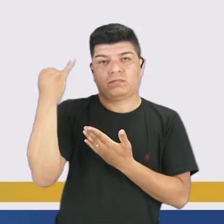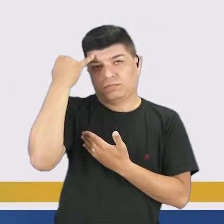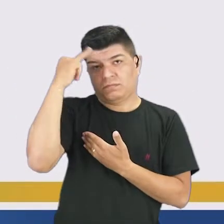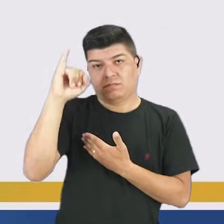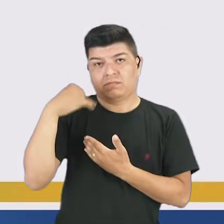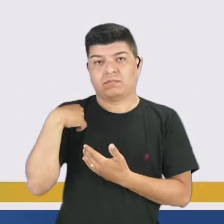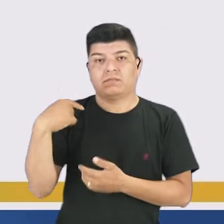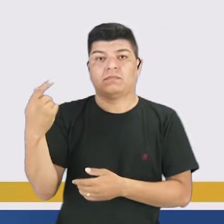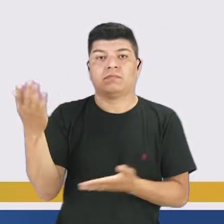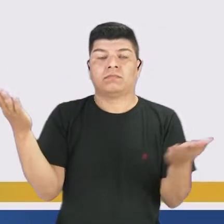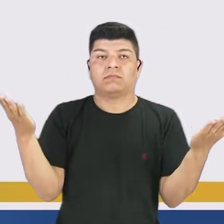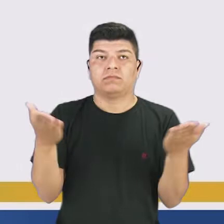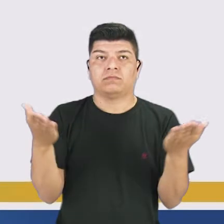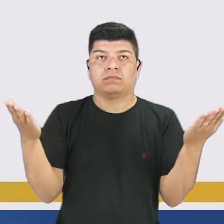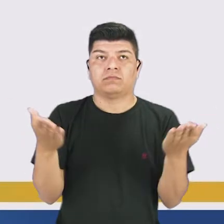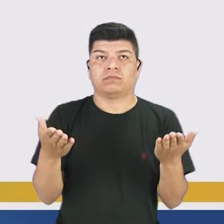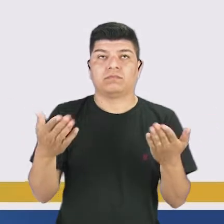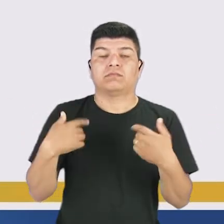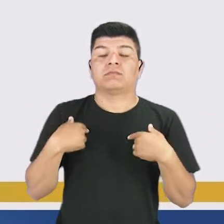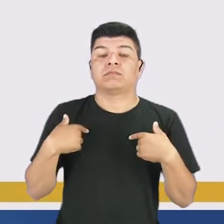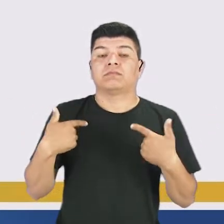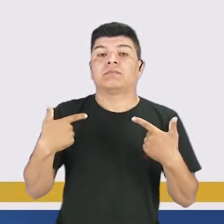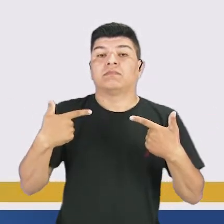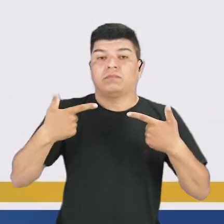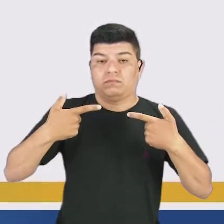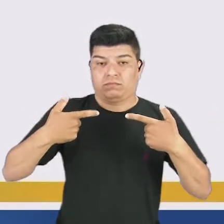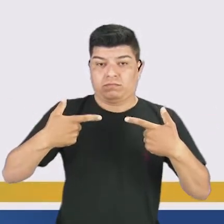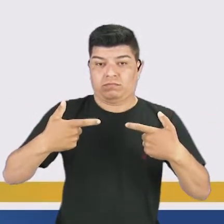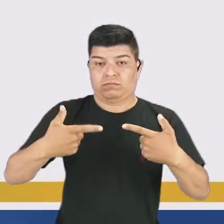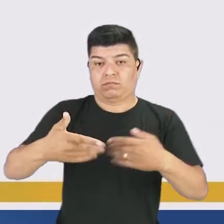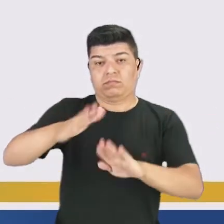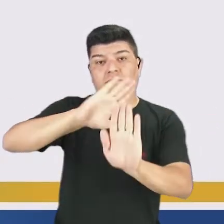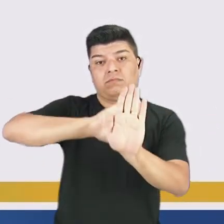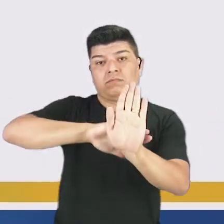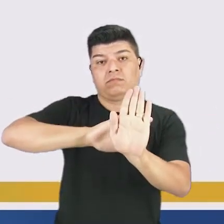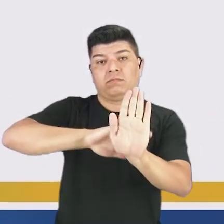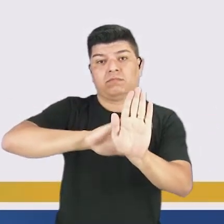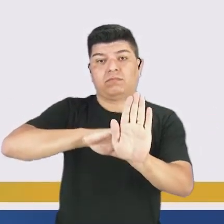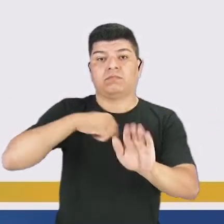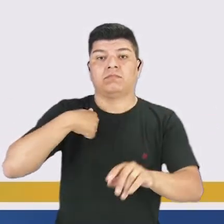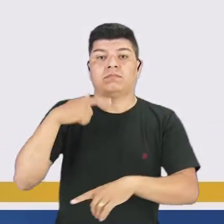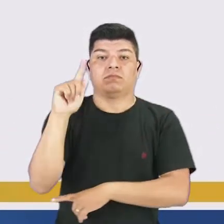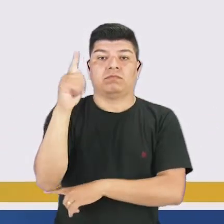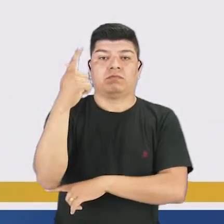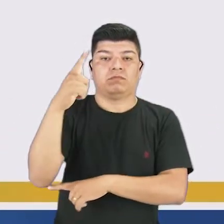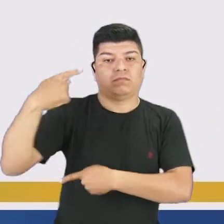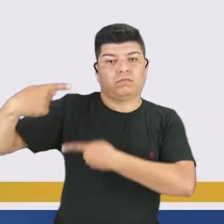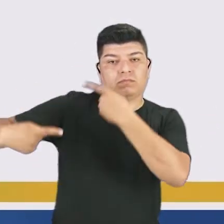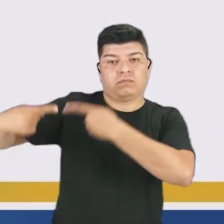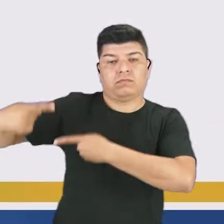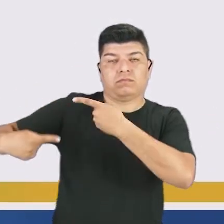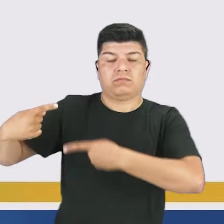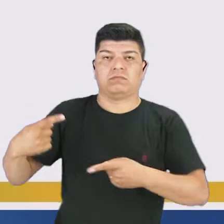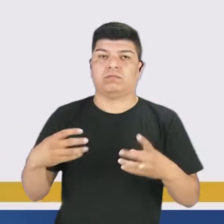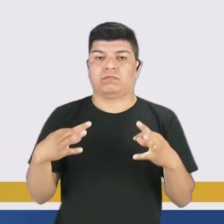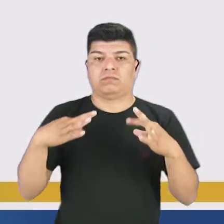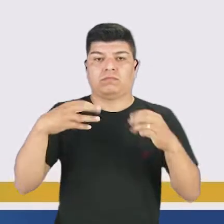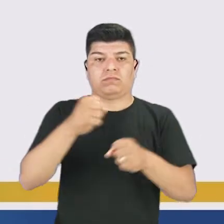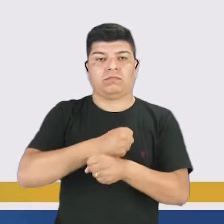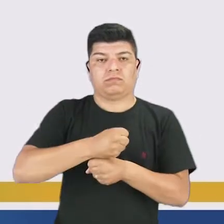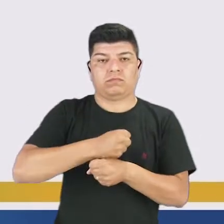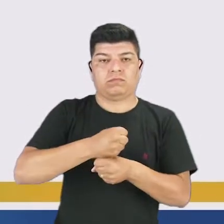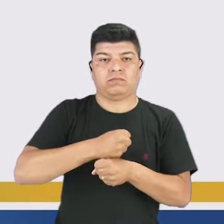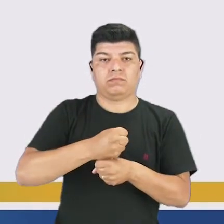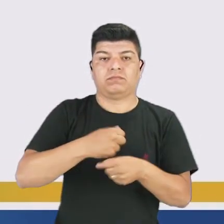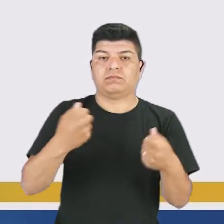que a gente vai tratar. Então a Guerra Fria é uma situação geopolítica que todos os anos você tem